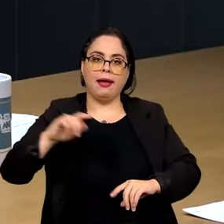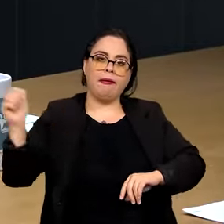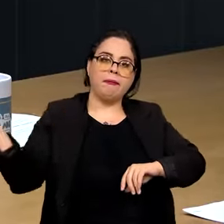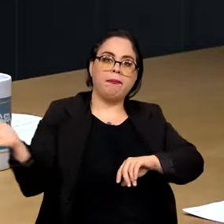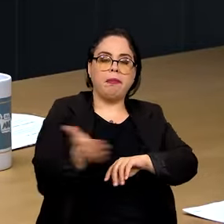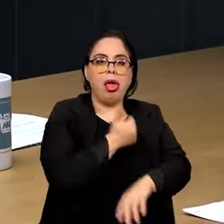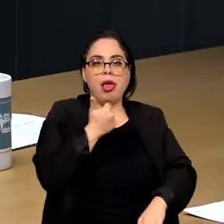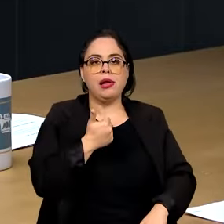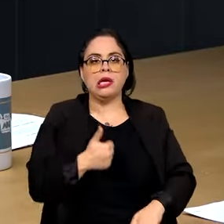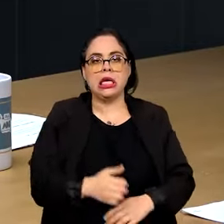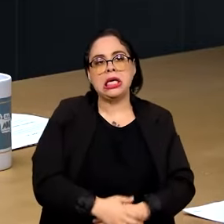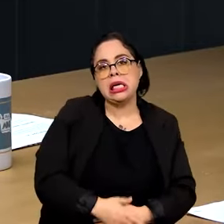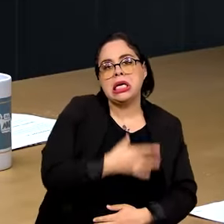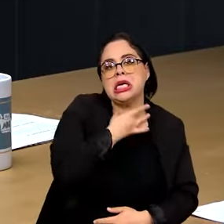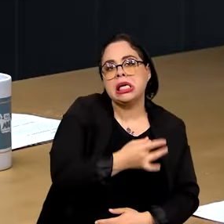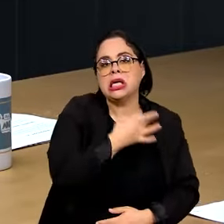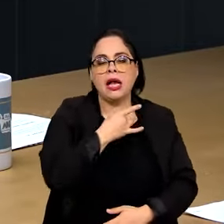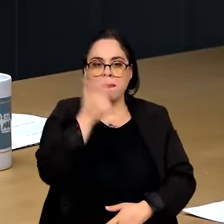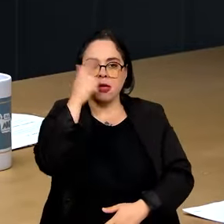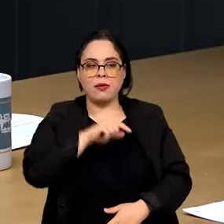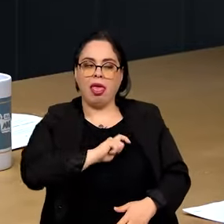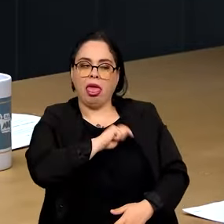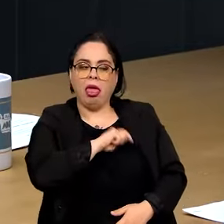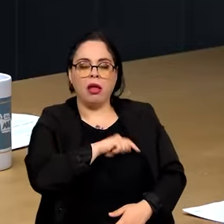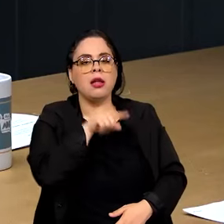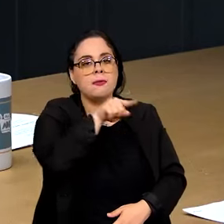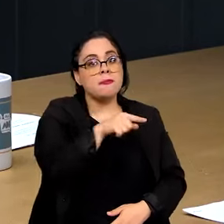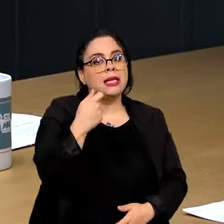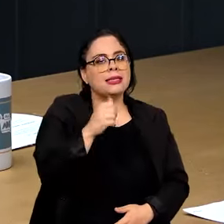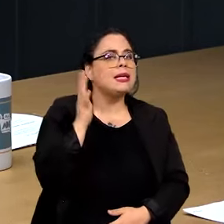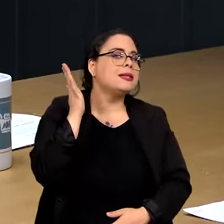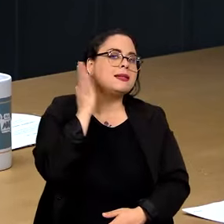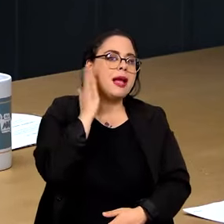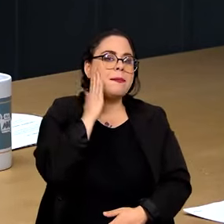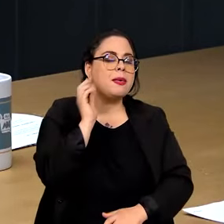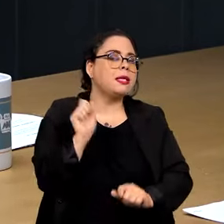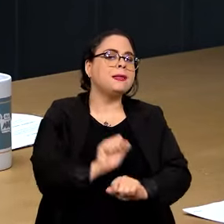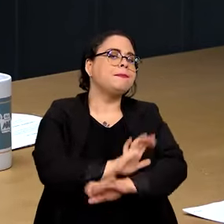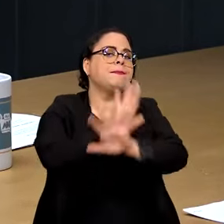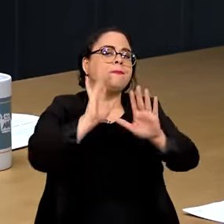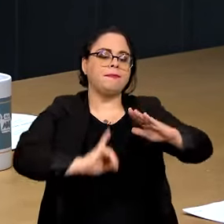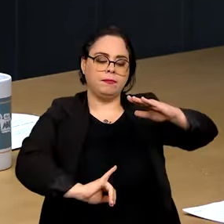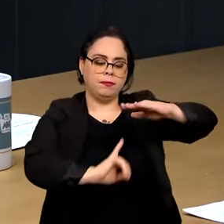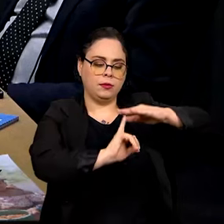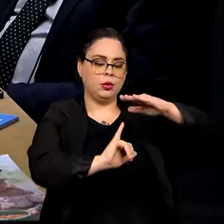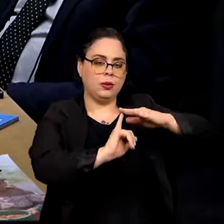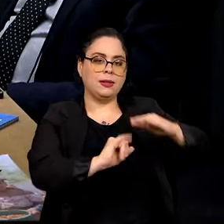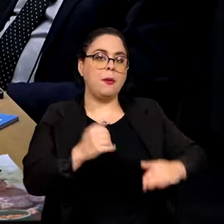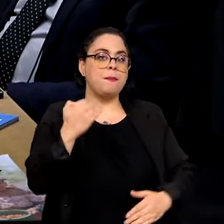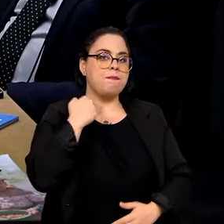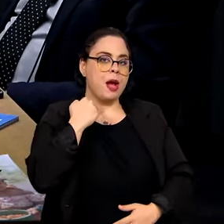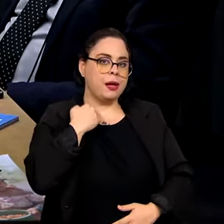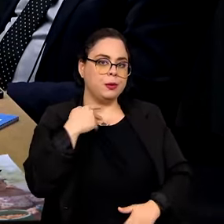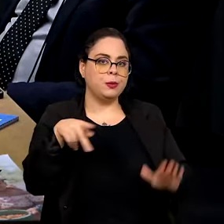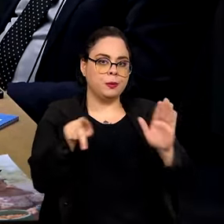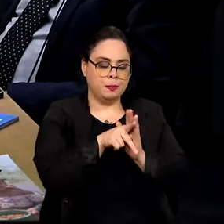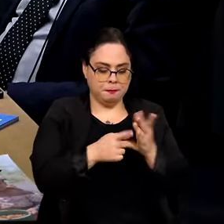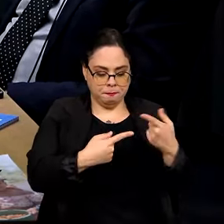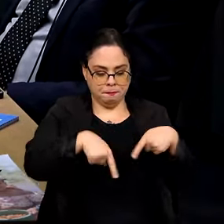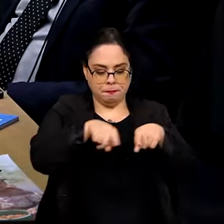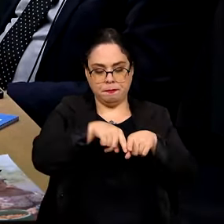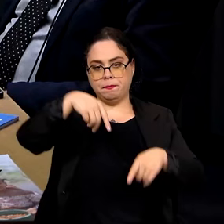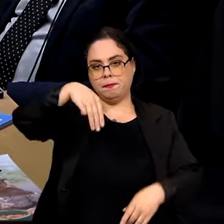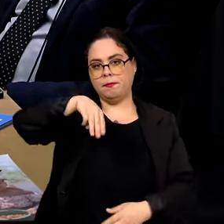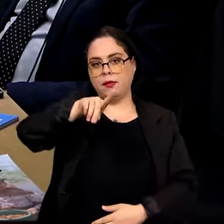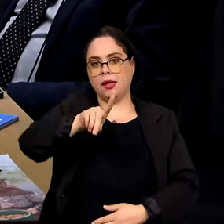vítimas de golpe de pessoas mal intencionadas então o que que as pessoas precisam saber sobre essas instituições bancárias parceiras do